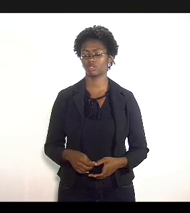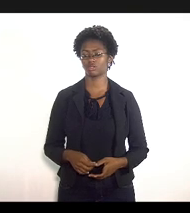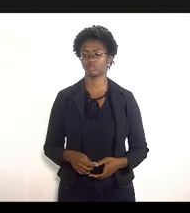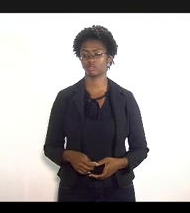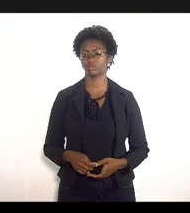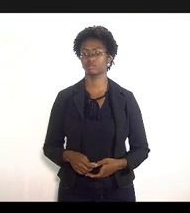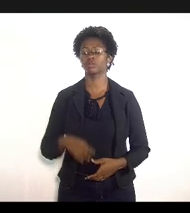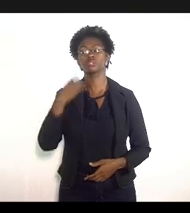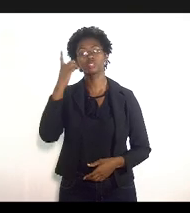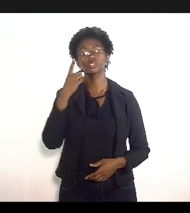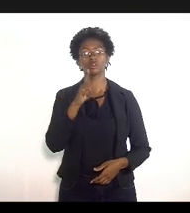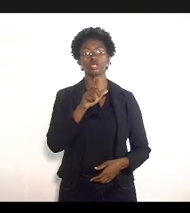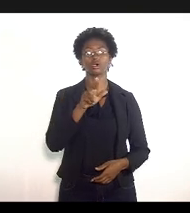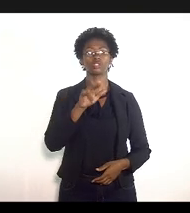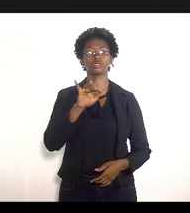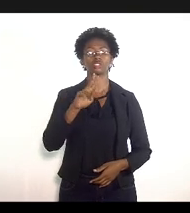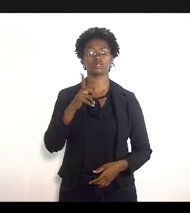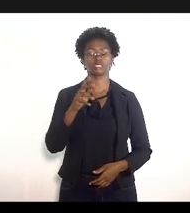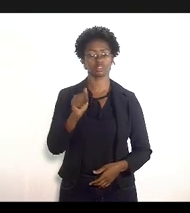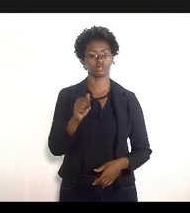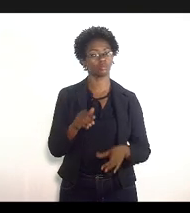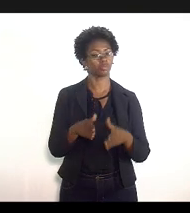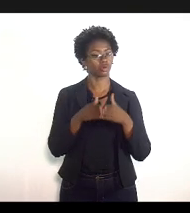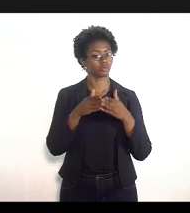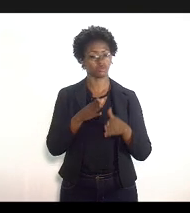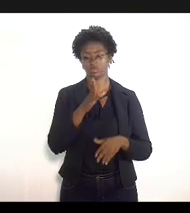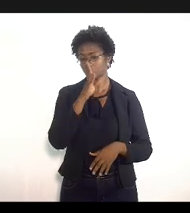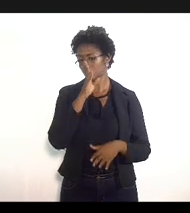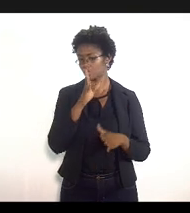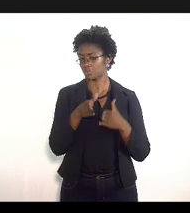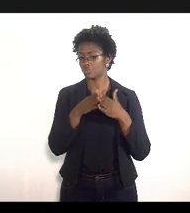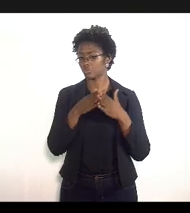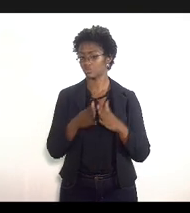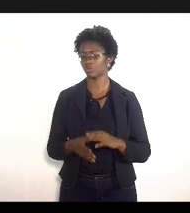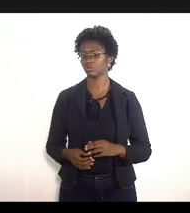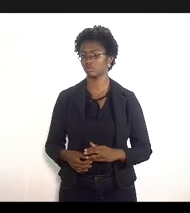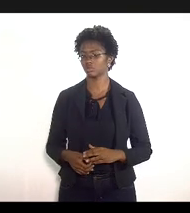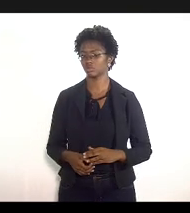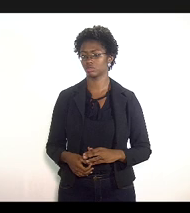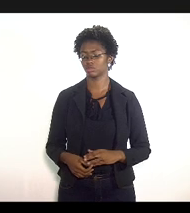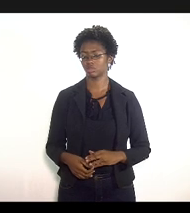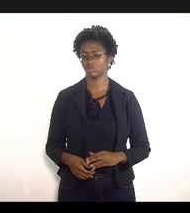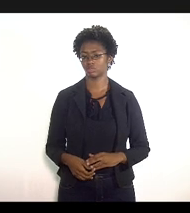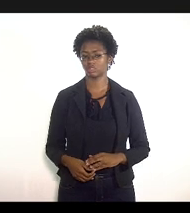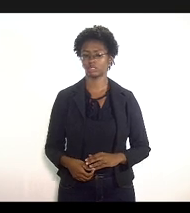Deputada Lucinha, a senhora pode fechar seu áudio, por favor?